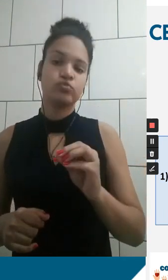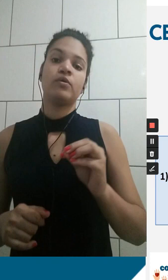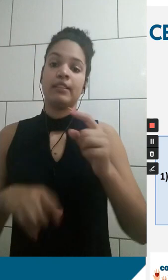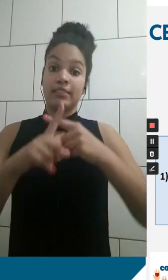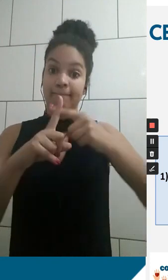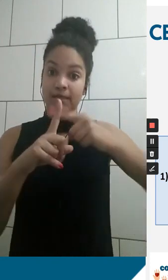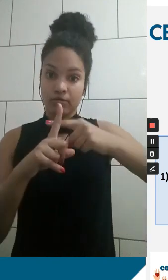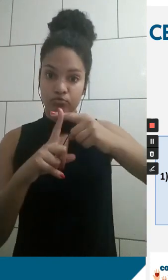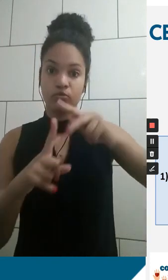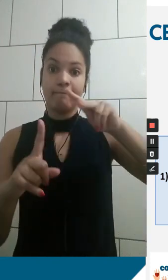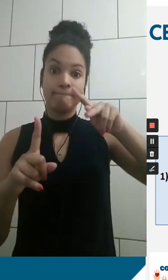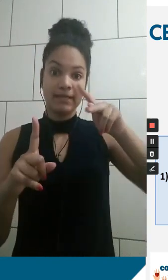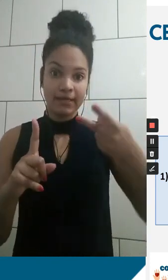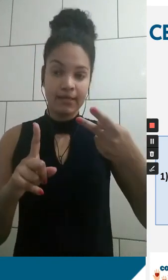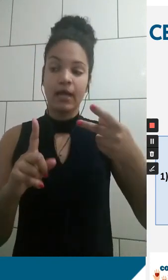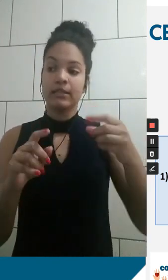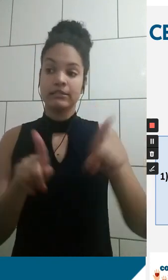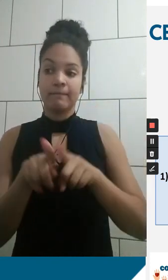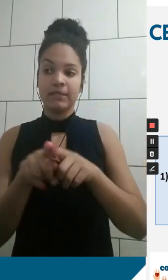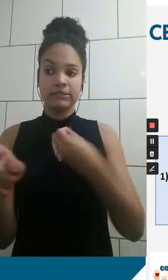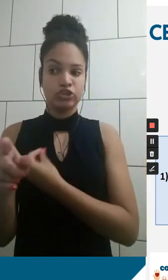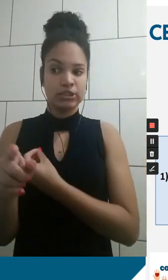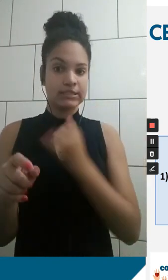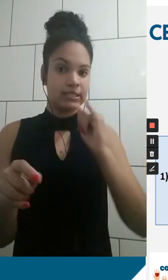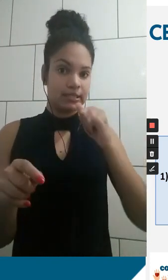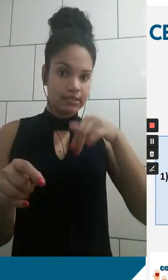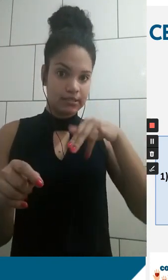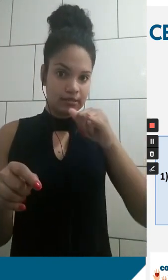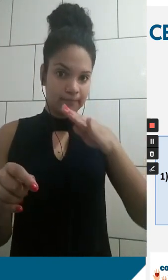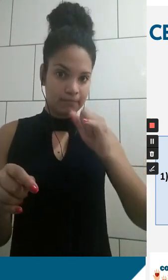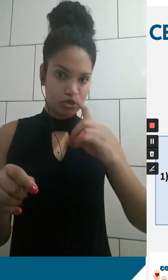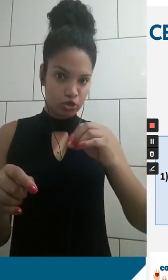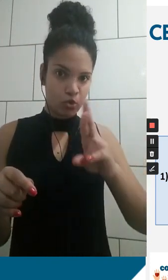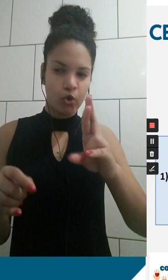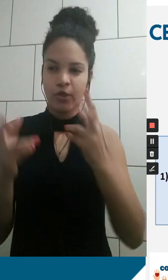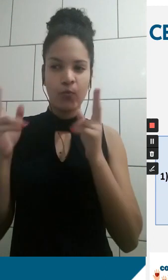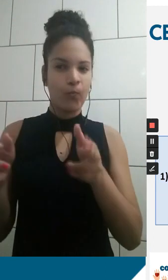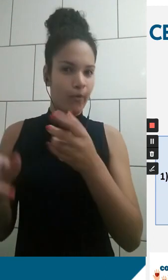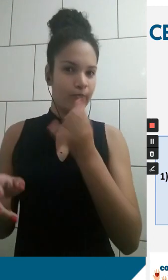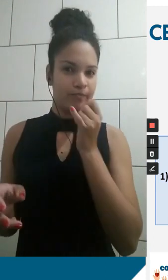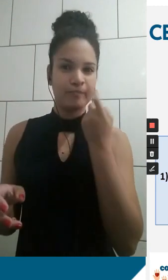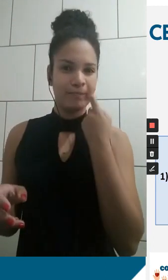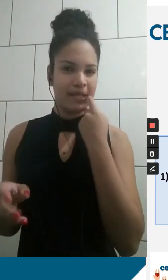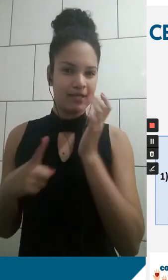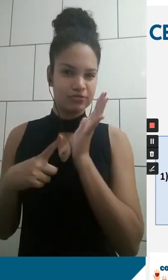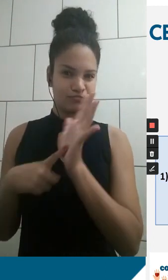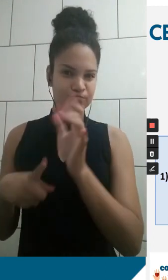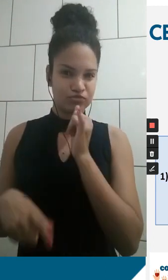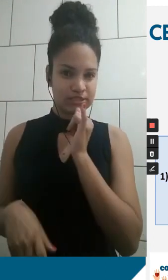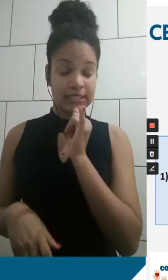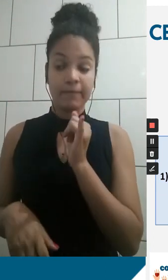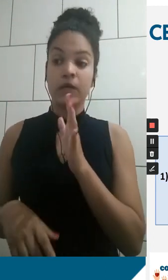duas espécies de peixe, para um tipo de enzima, são fatores importantes para